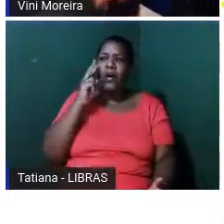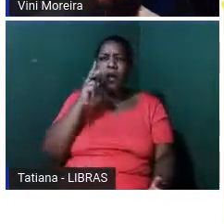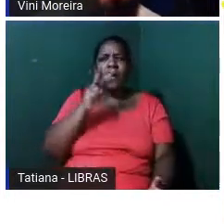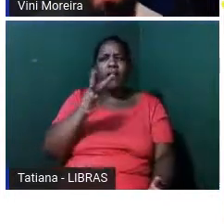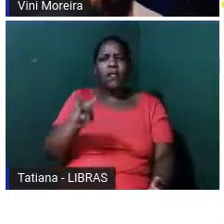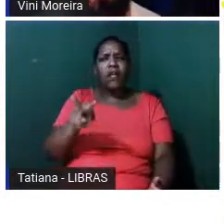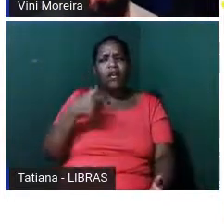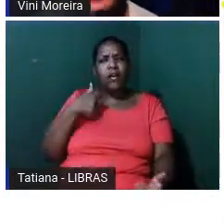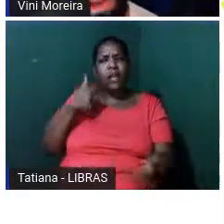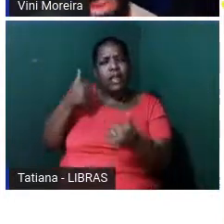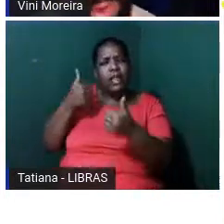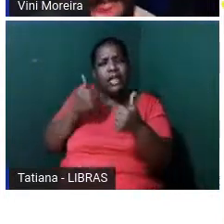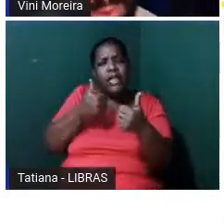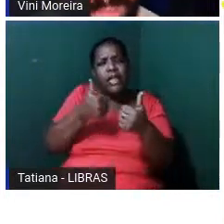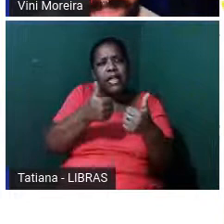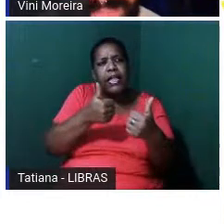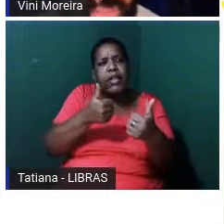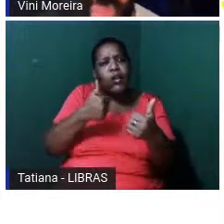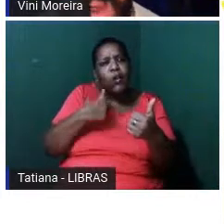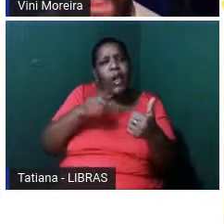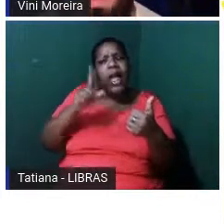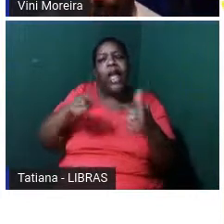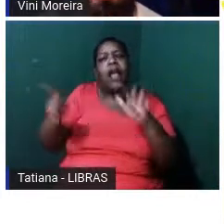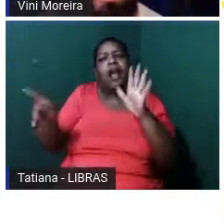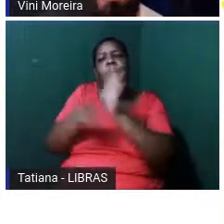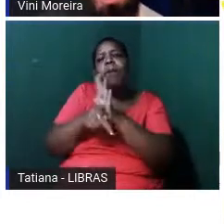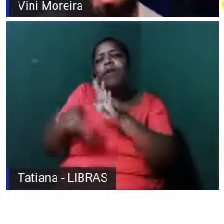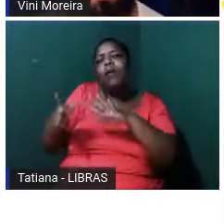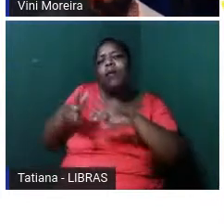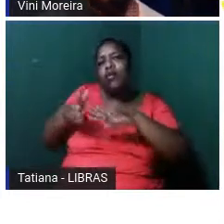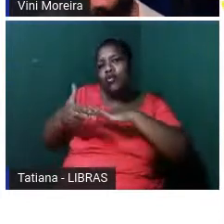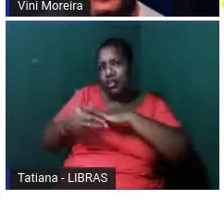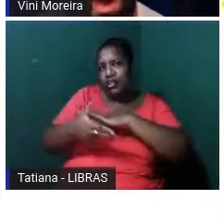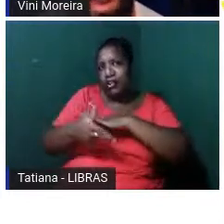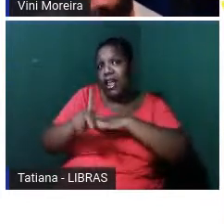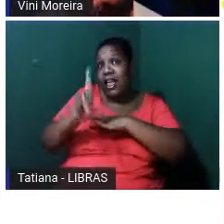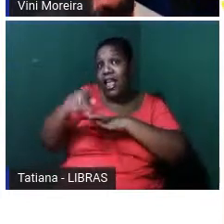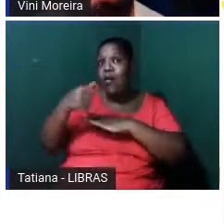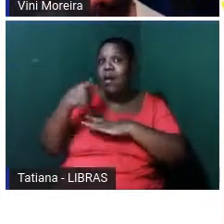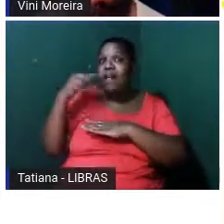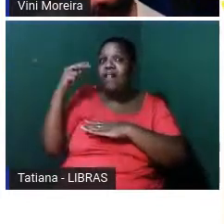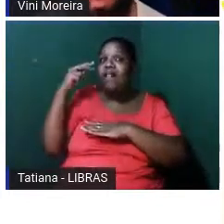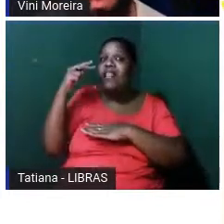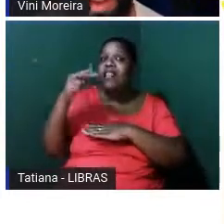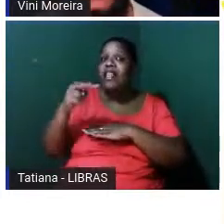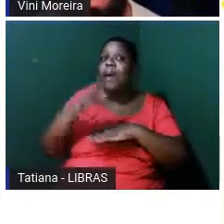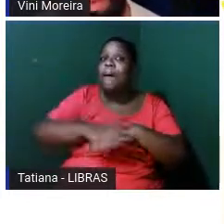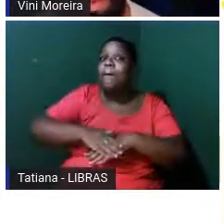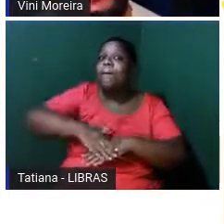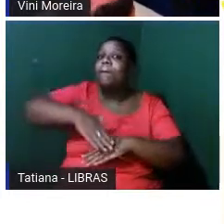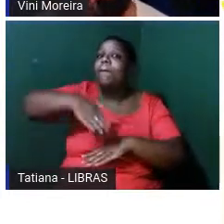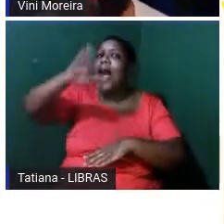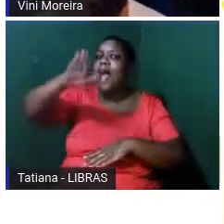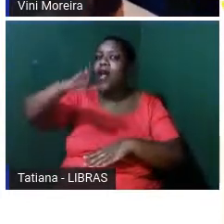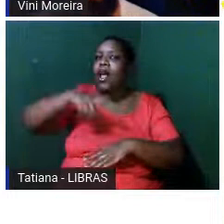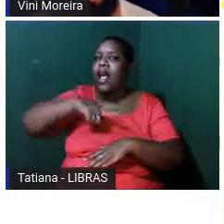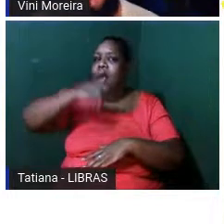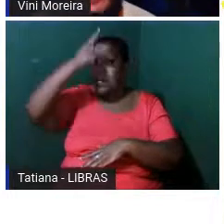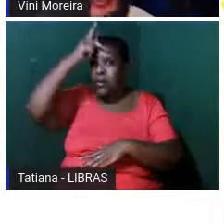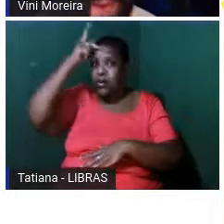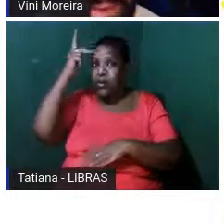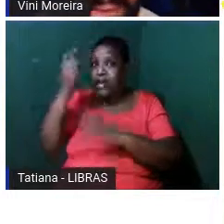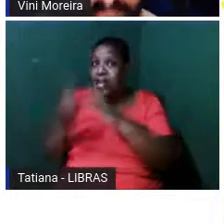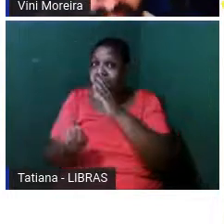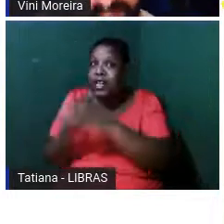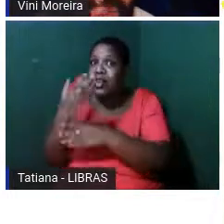a ser seguida que não é nós do editor é uma visão maior da pessoa que criou esse vídeo e a gente tem que